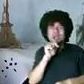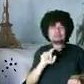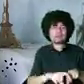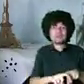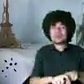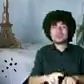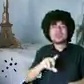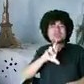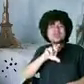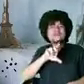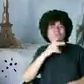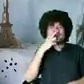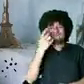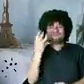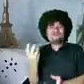irmão fogo.